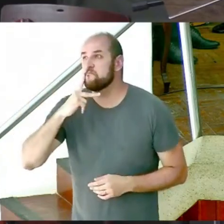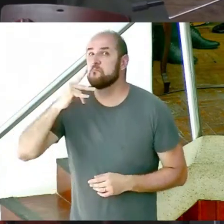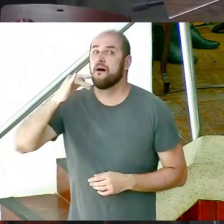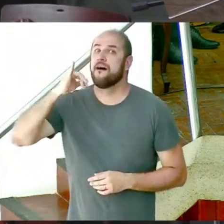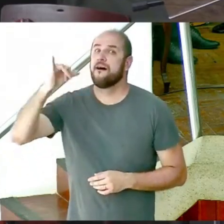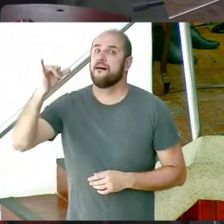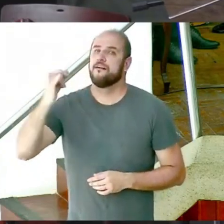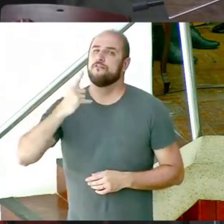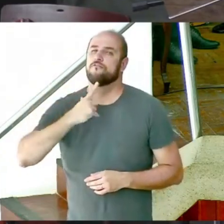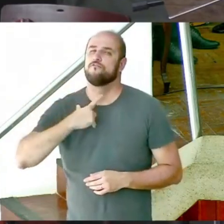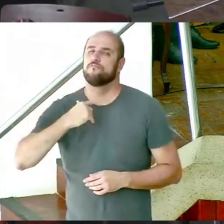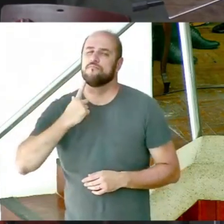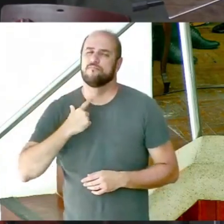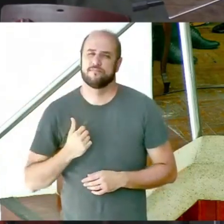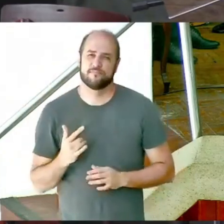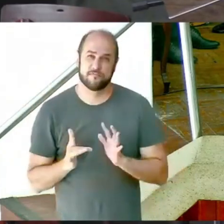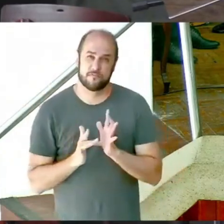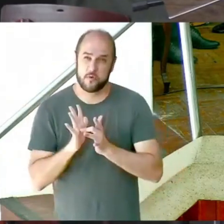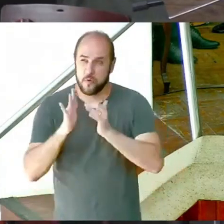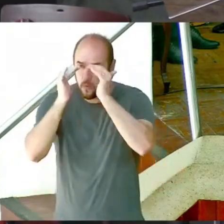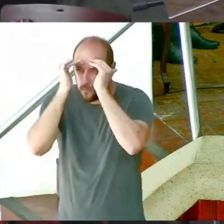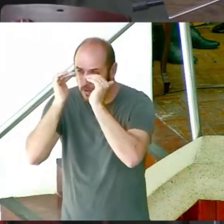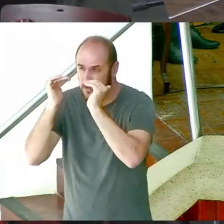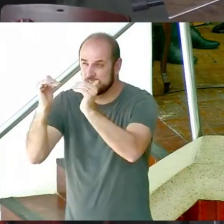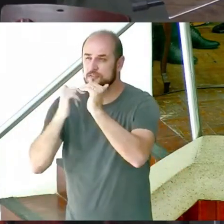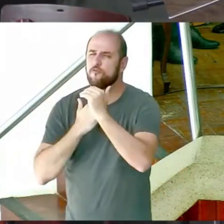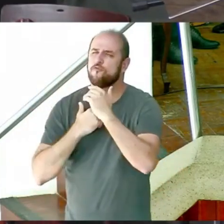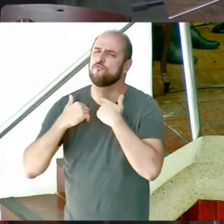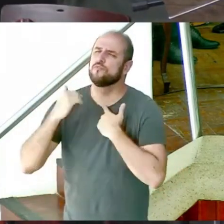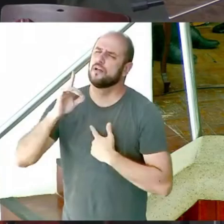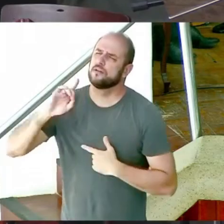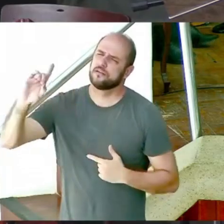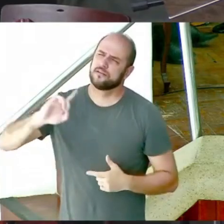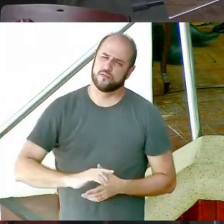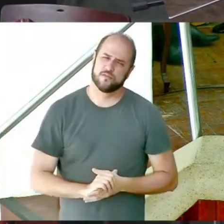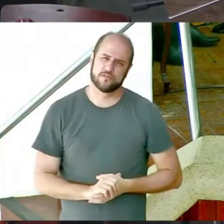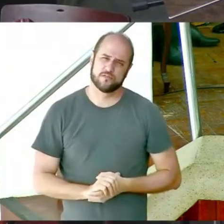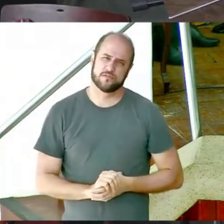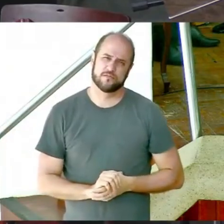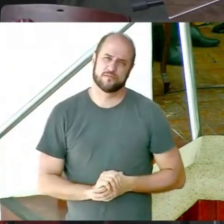se submete à vontade soberana de Deus.